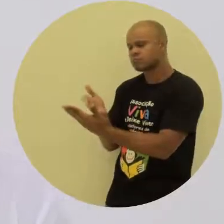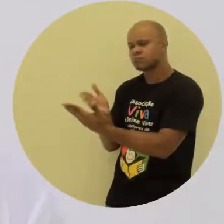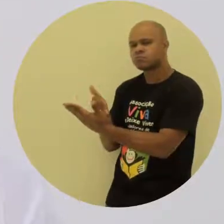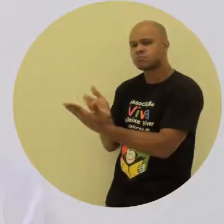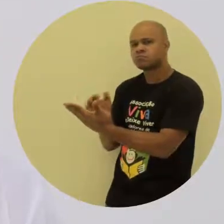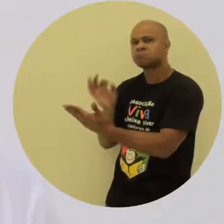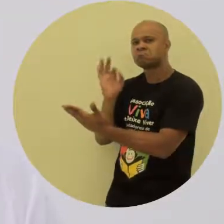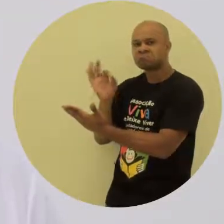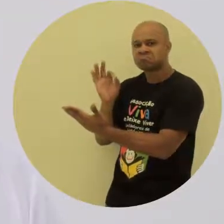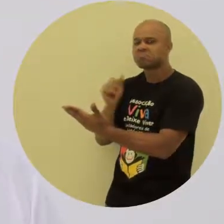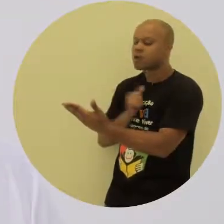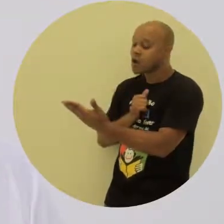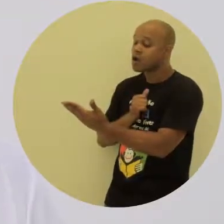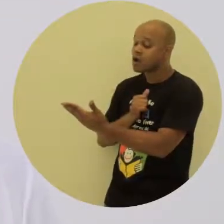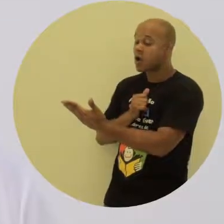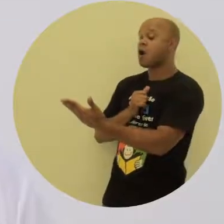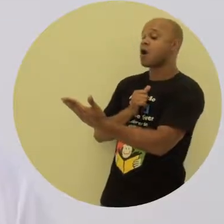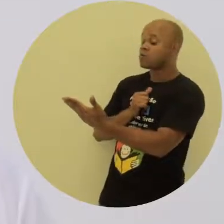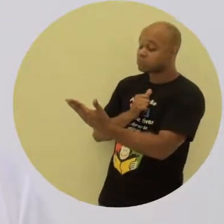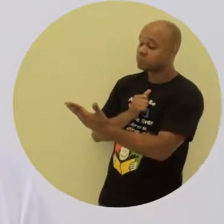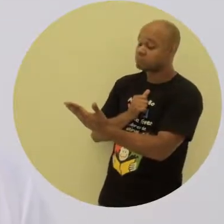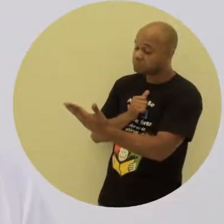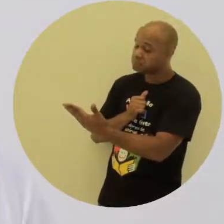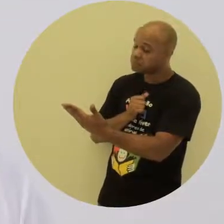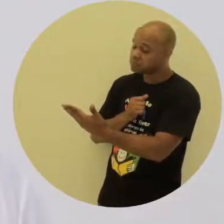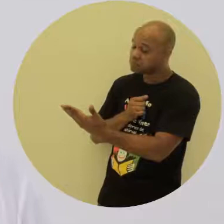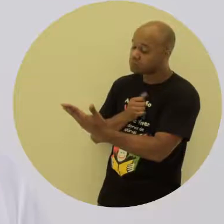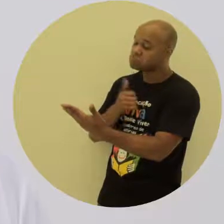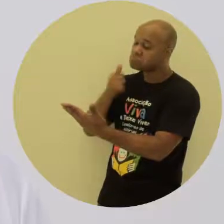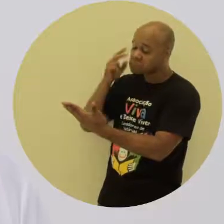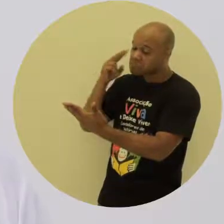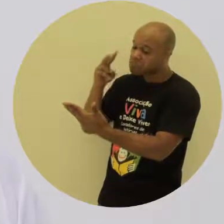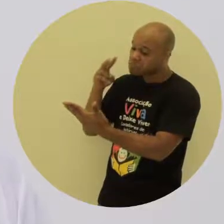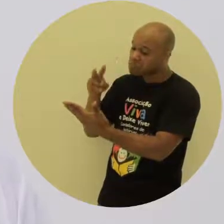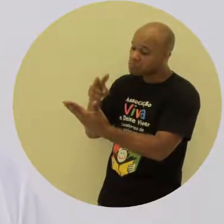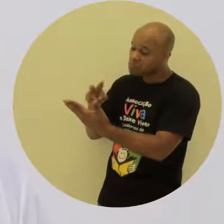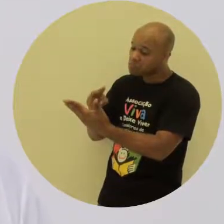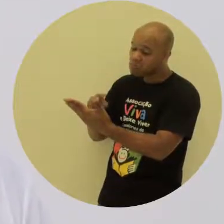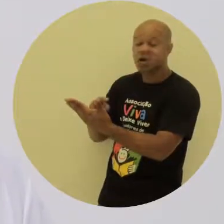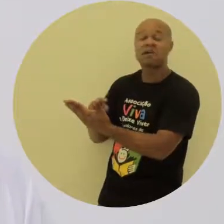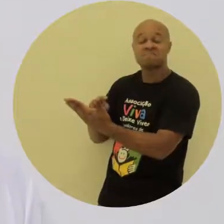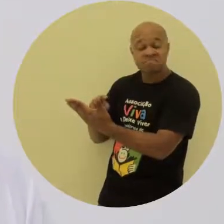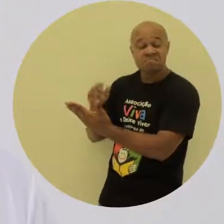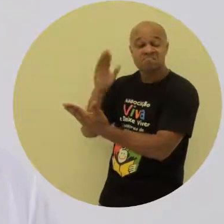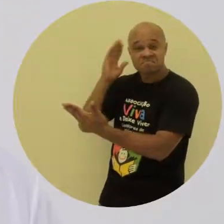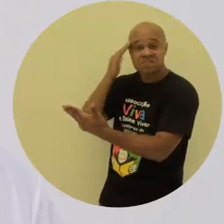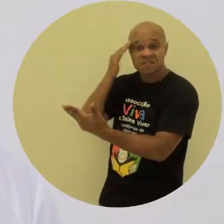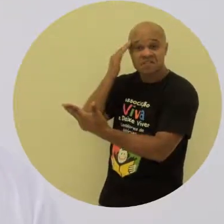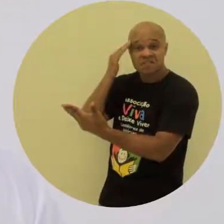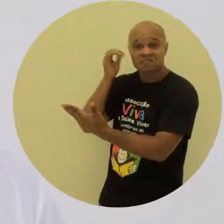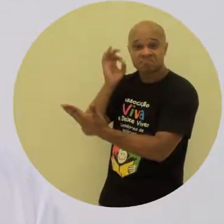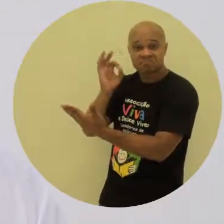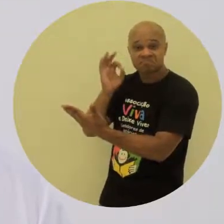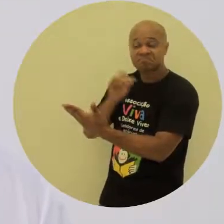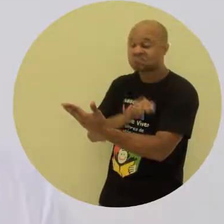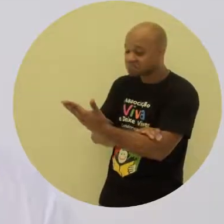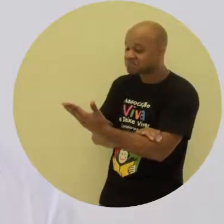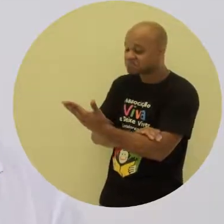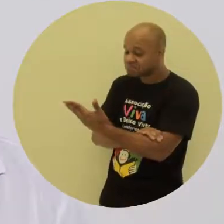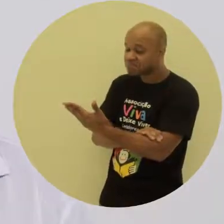Deixe Viver. Ali nós temos todas as informações que ajudam o nosso voluntário a entender o papel